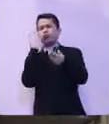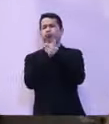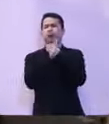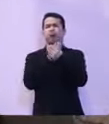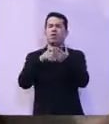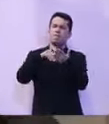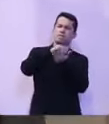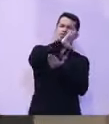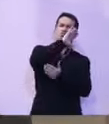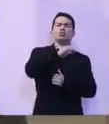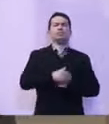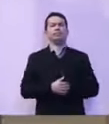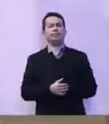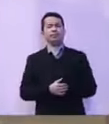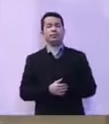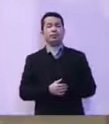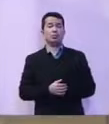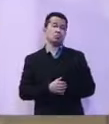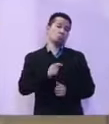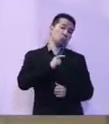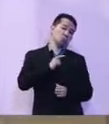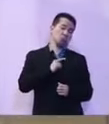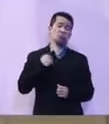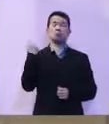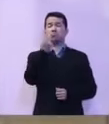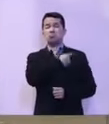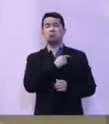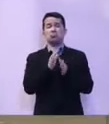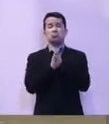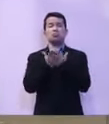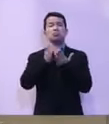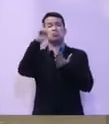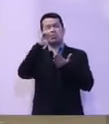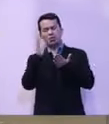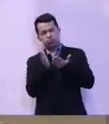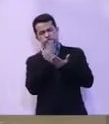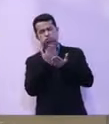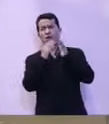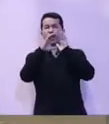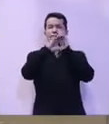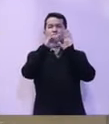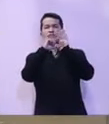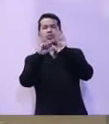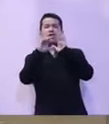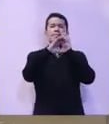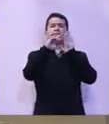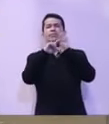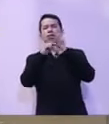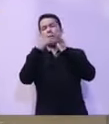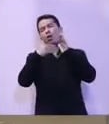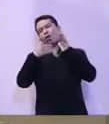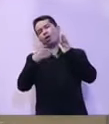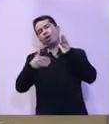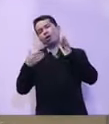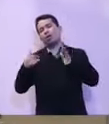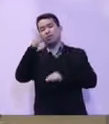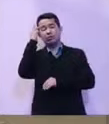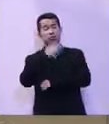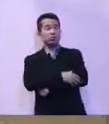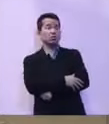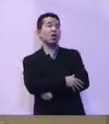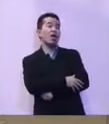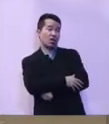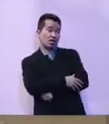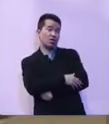leiamos todos os textos da Bíblia que falam sobre essa verdade, eles simplesmente não vão crer,